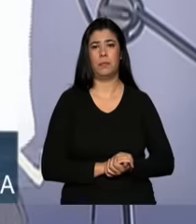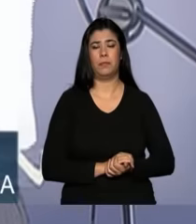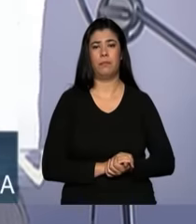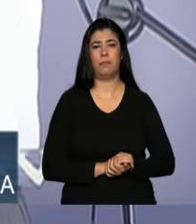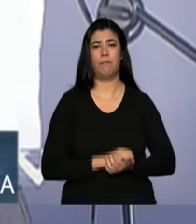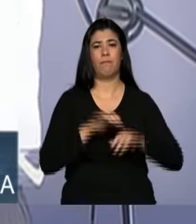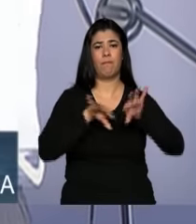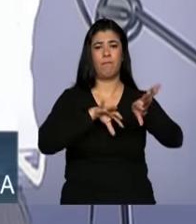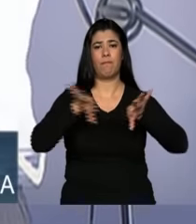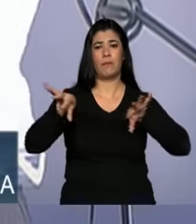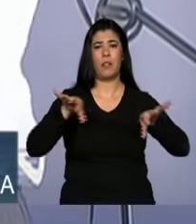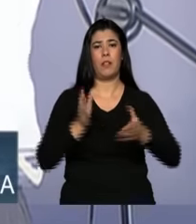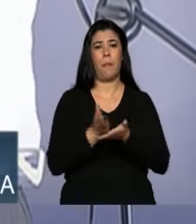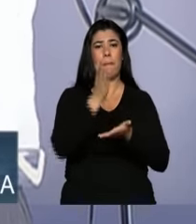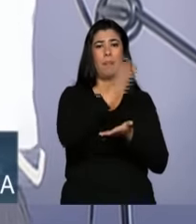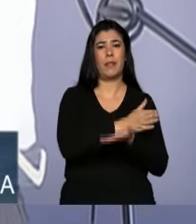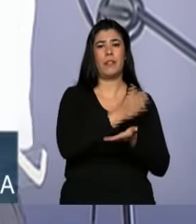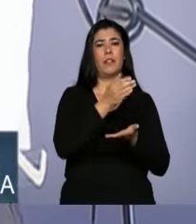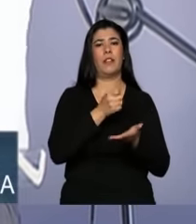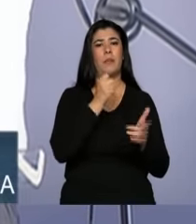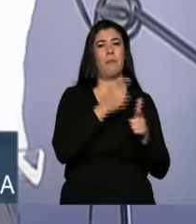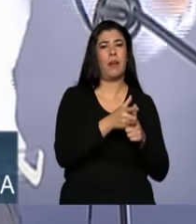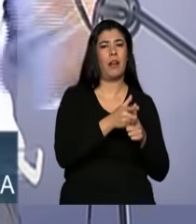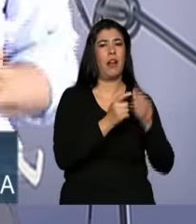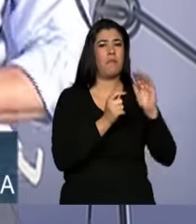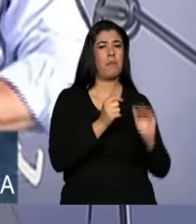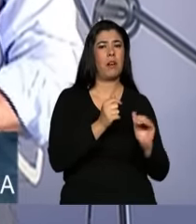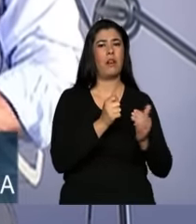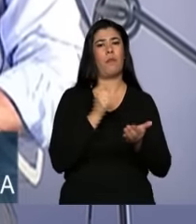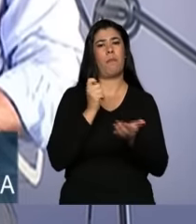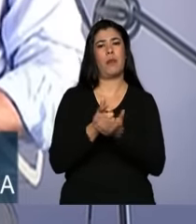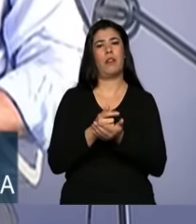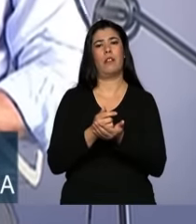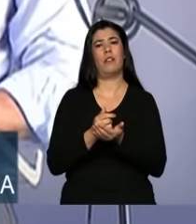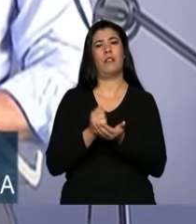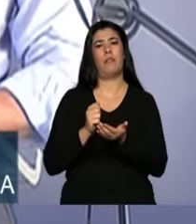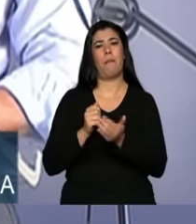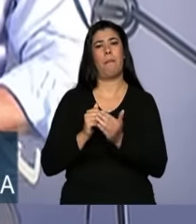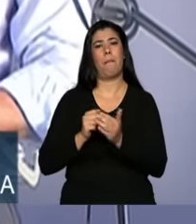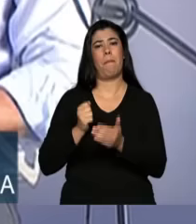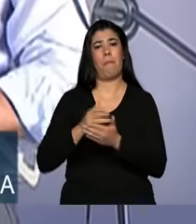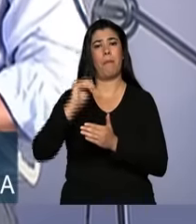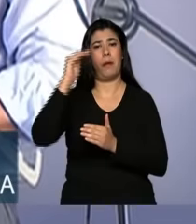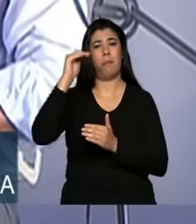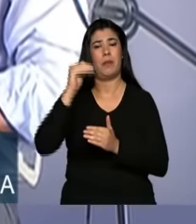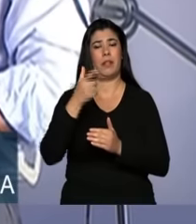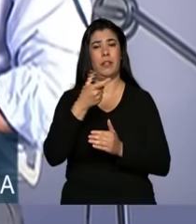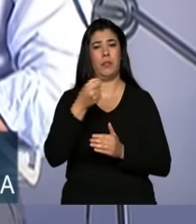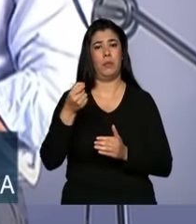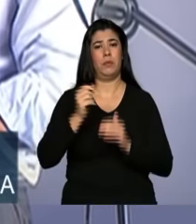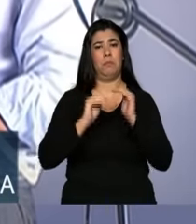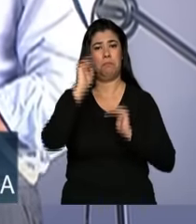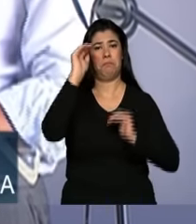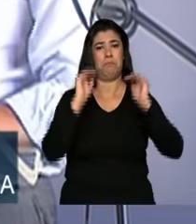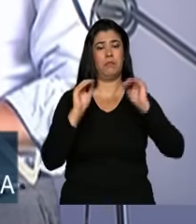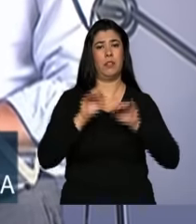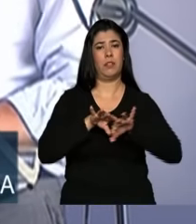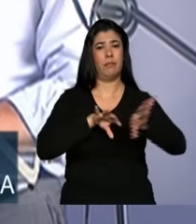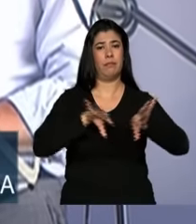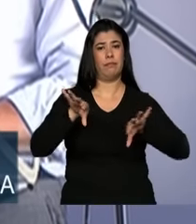Está dividido. Metade pagava um pouco menos que 200 e metade pagava mais que